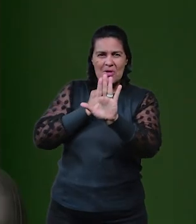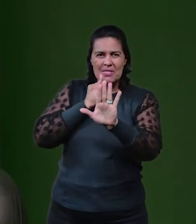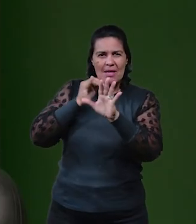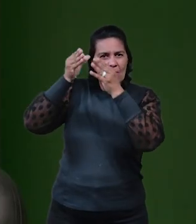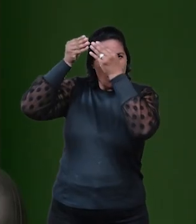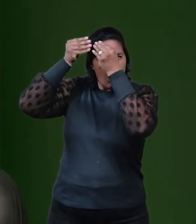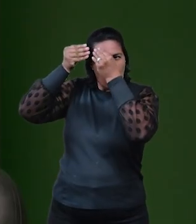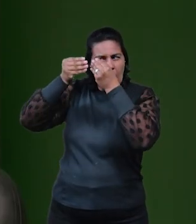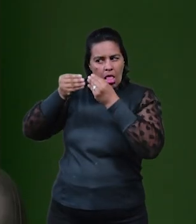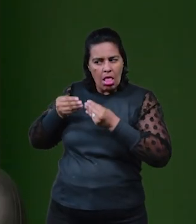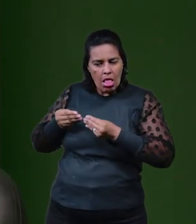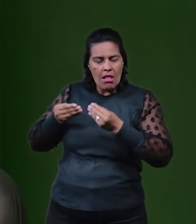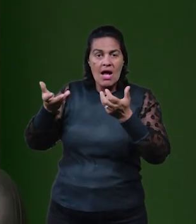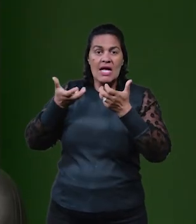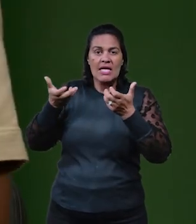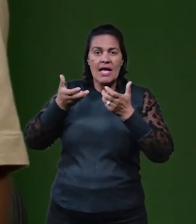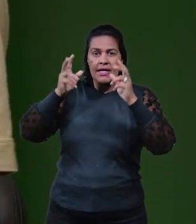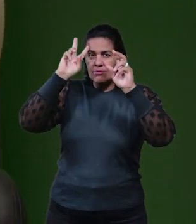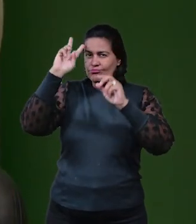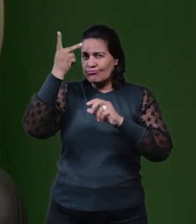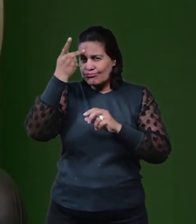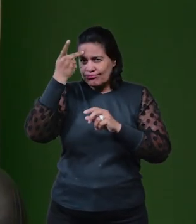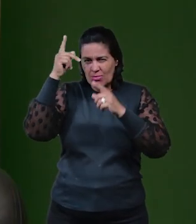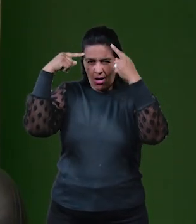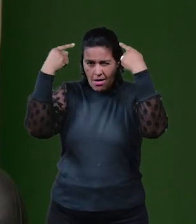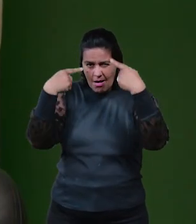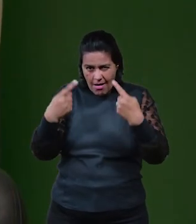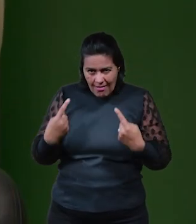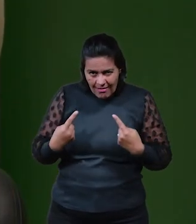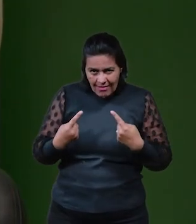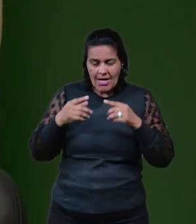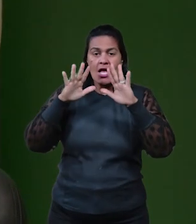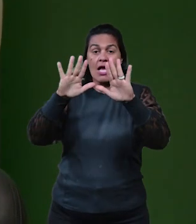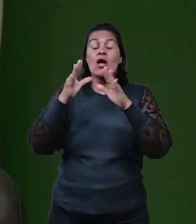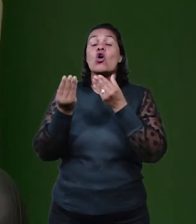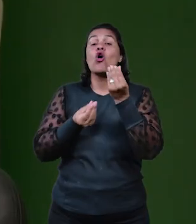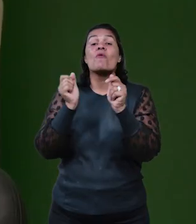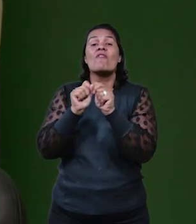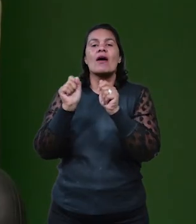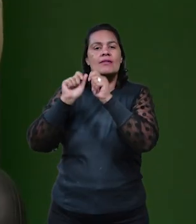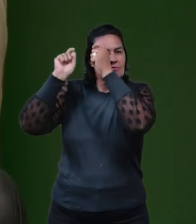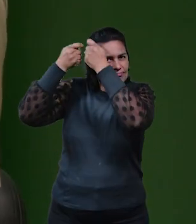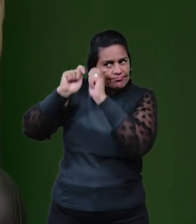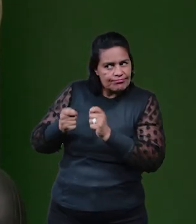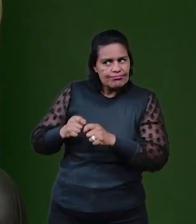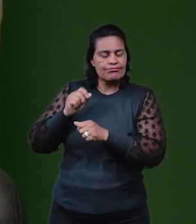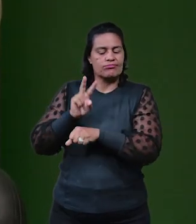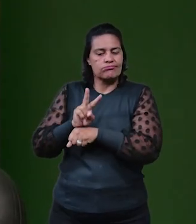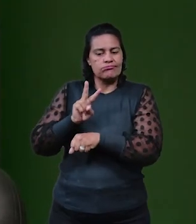que estão passando por esse processo de saída, né, de tentar se encaixar nesse padrão,